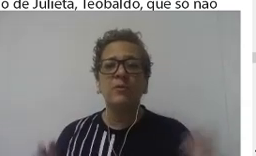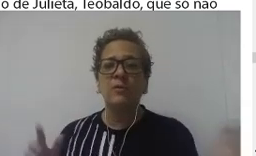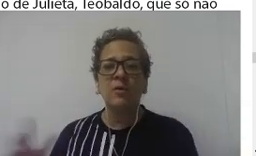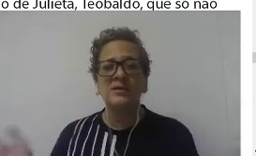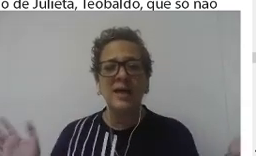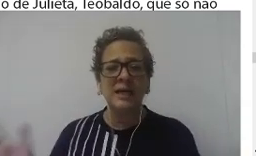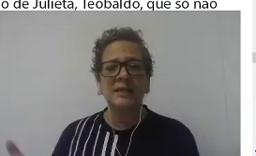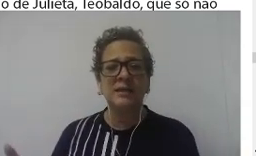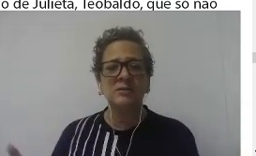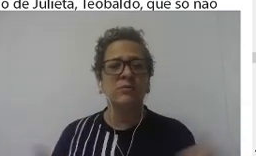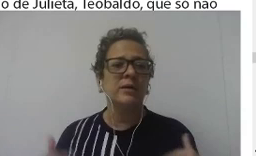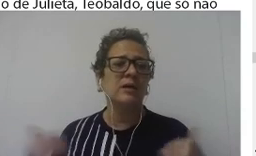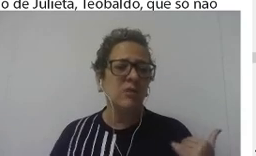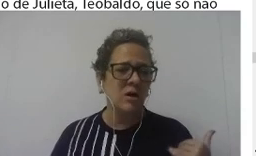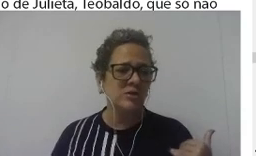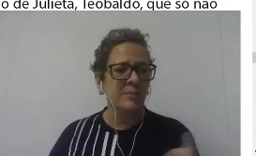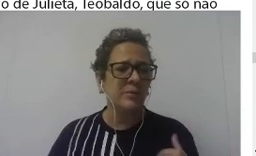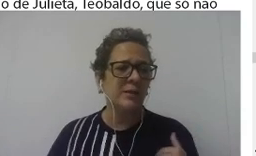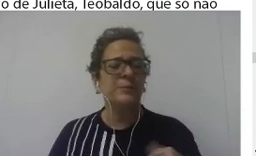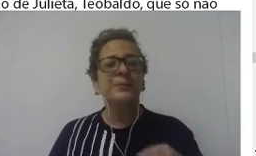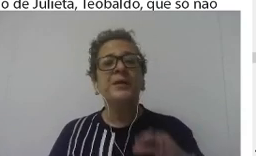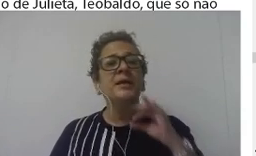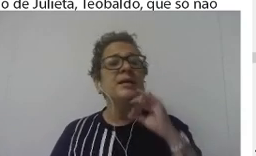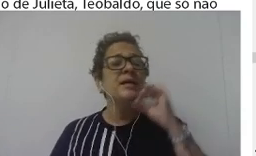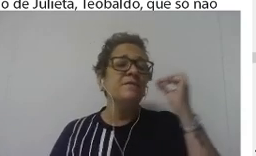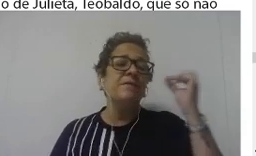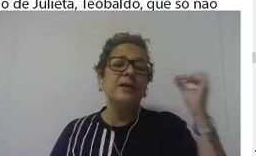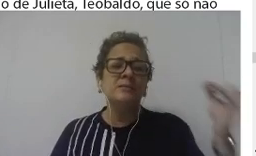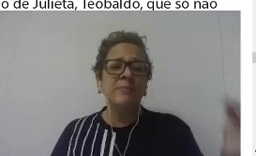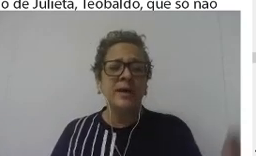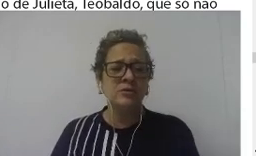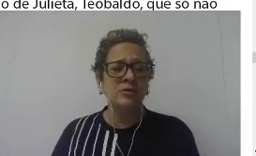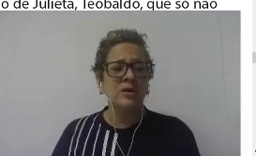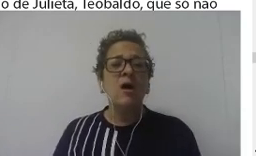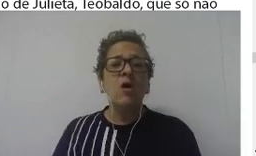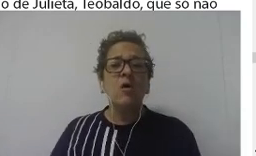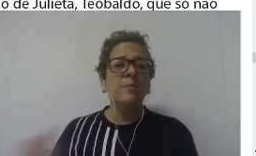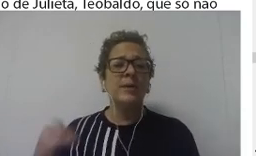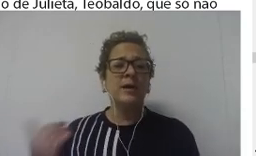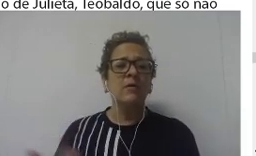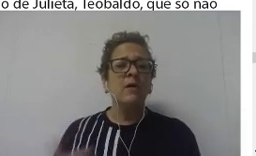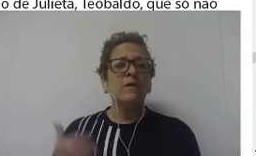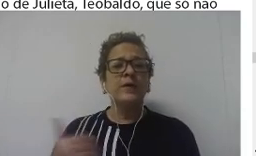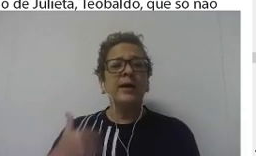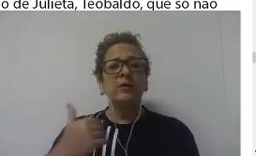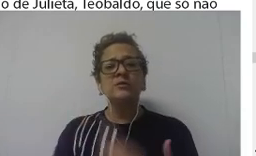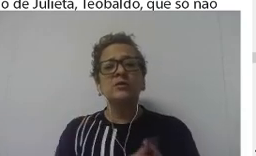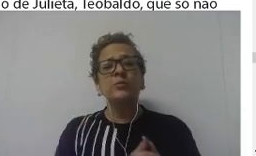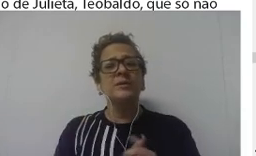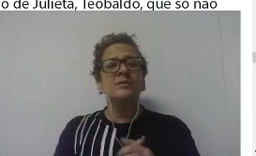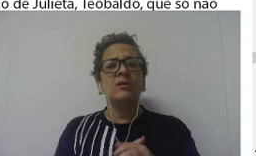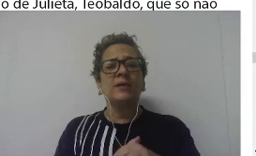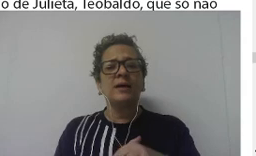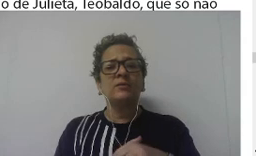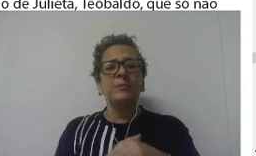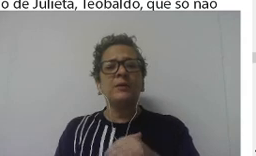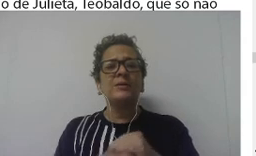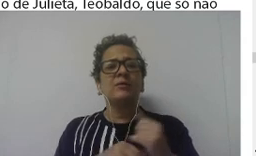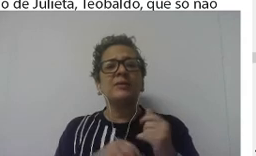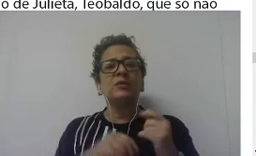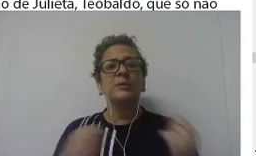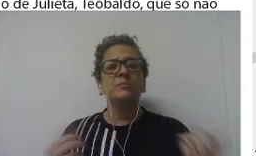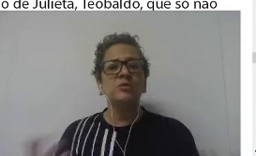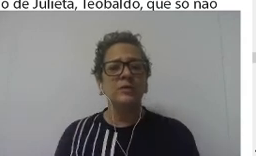antigo amor, Rosalina, sobrinha do Lord Capuleto. Infelizmente, Romeu foi reconhecido